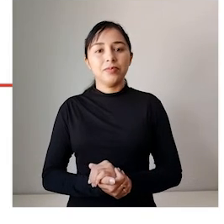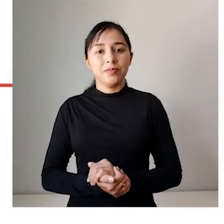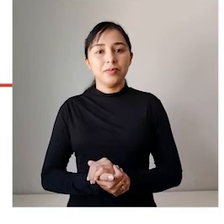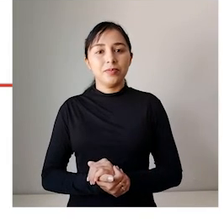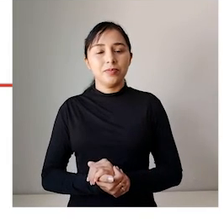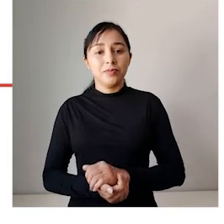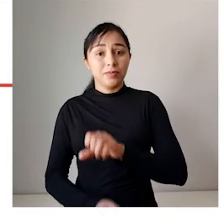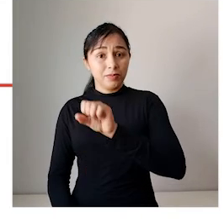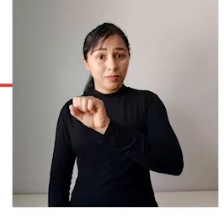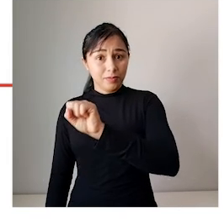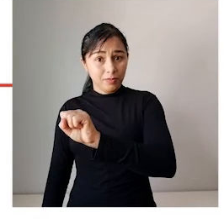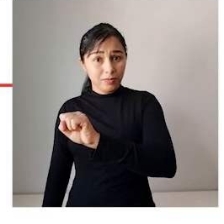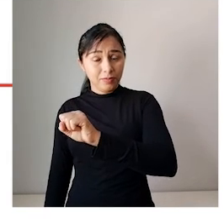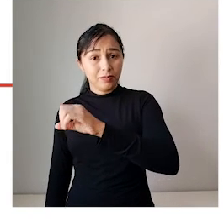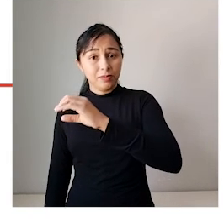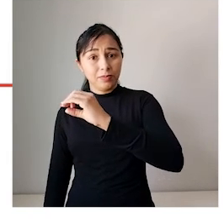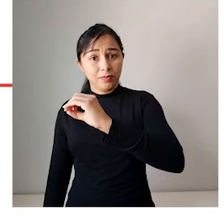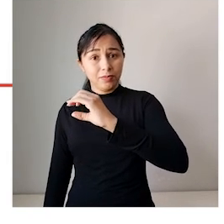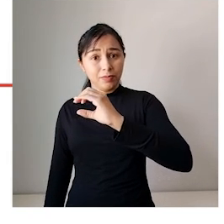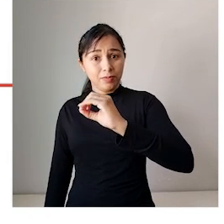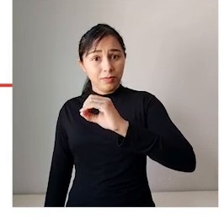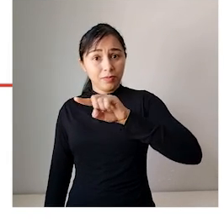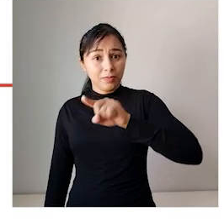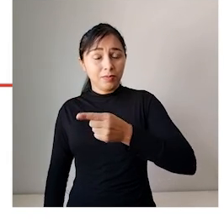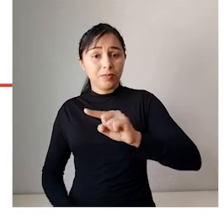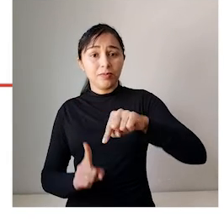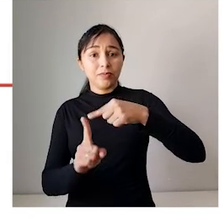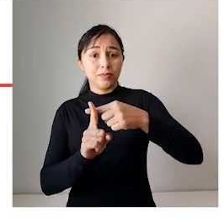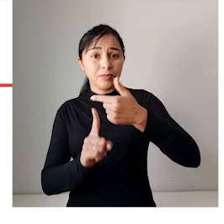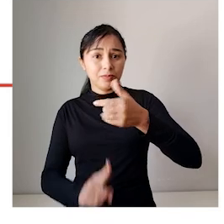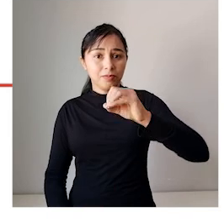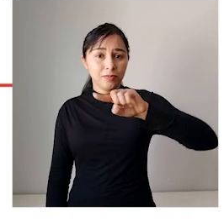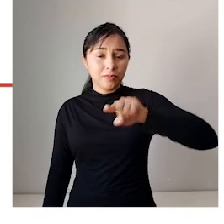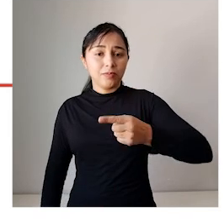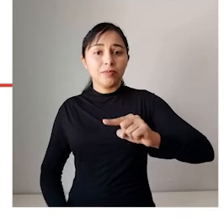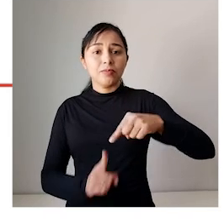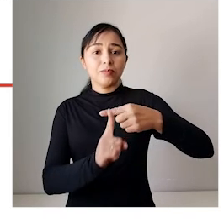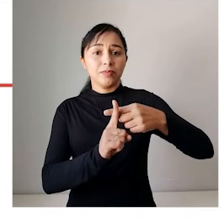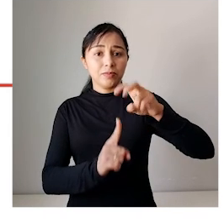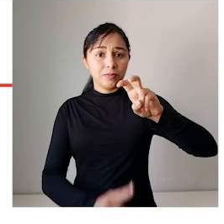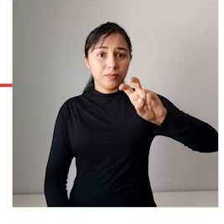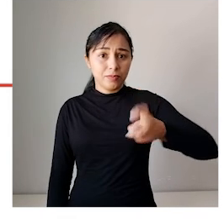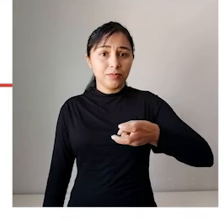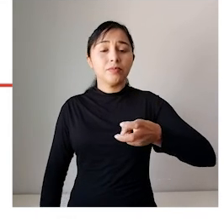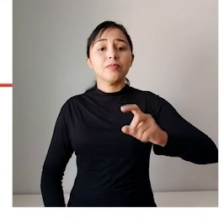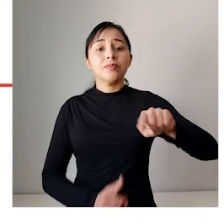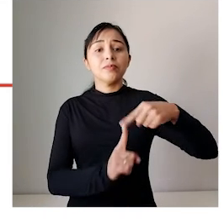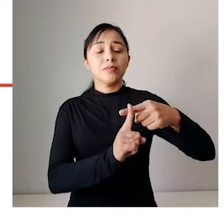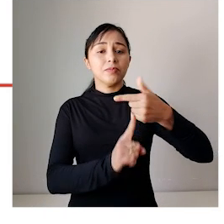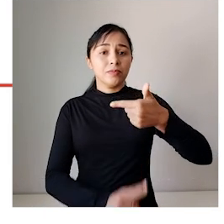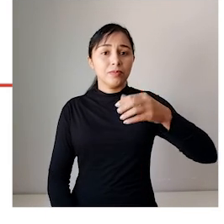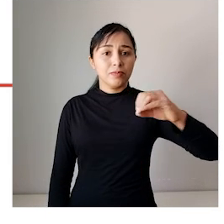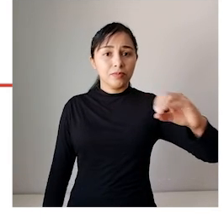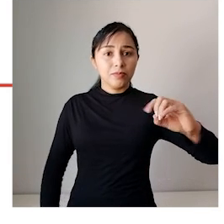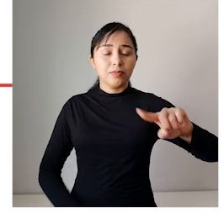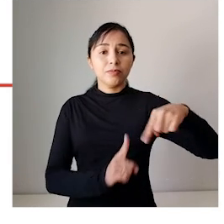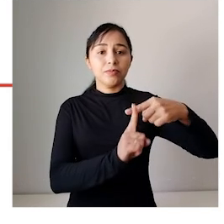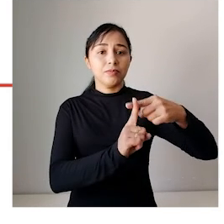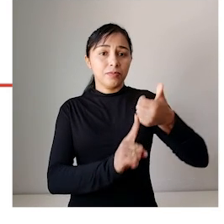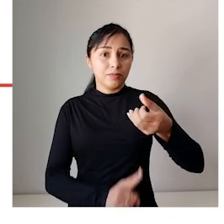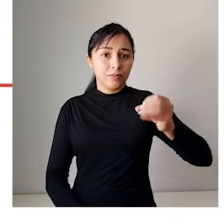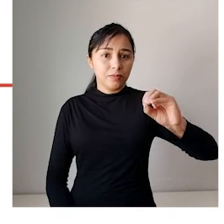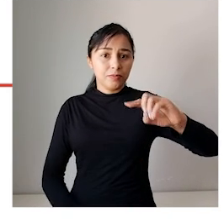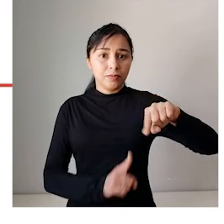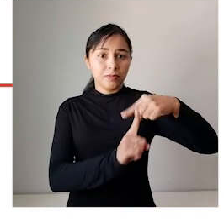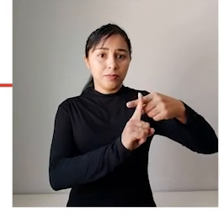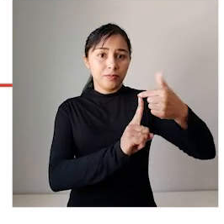aqui 800.000 mais 20.000 mais 5.000 mais 200 mais 60 mais